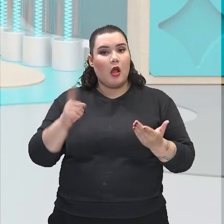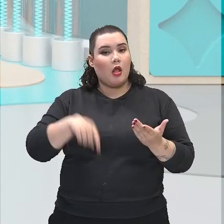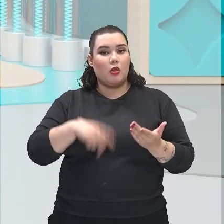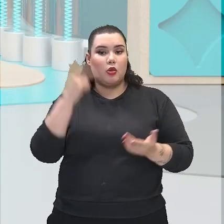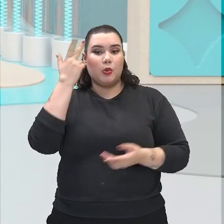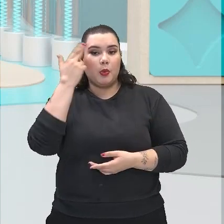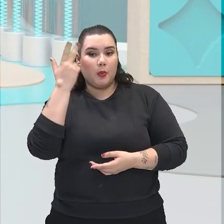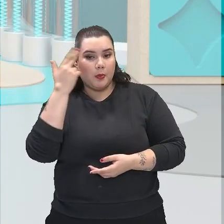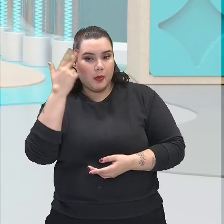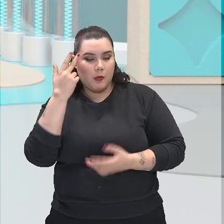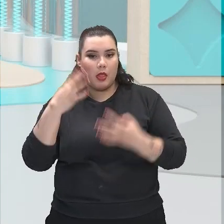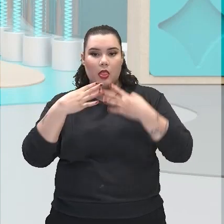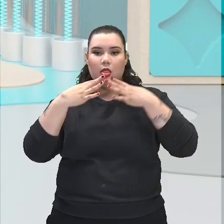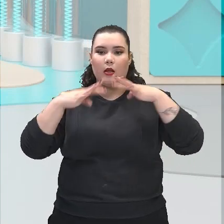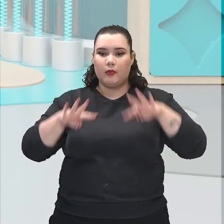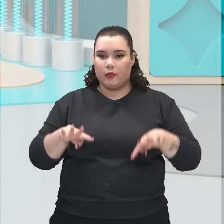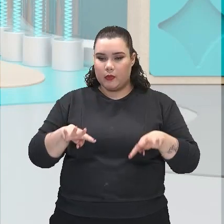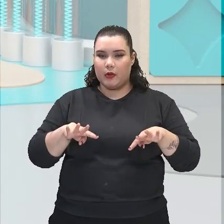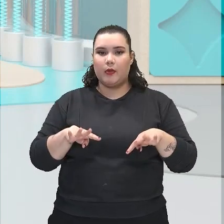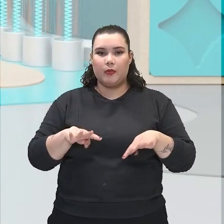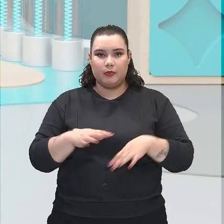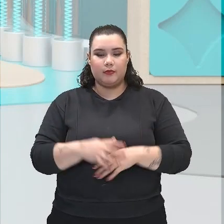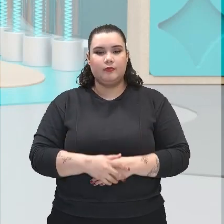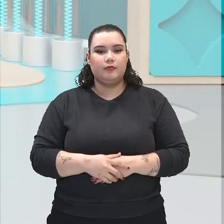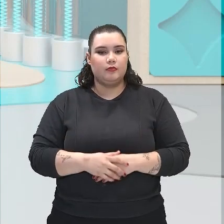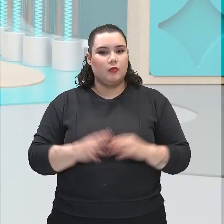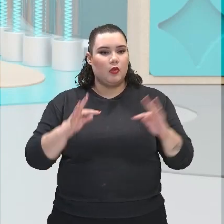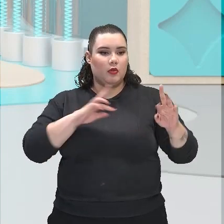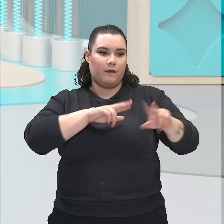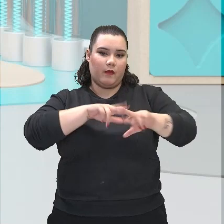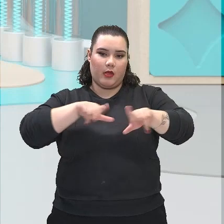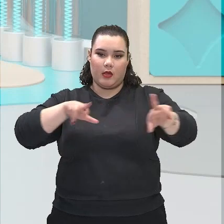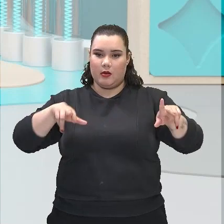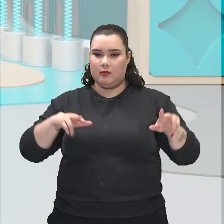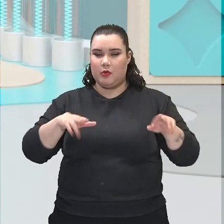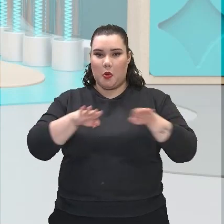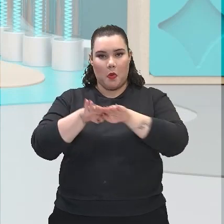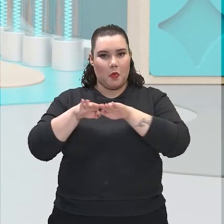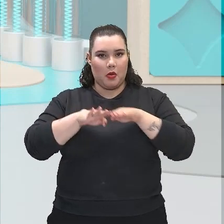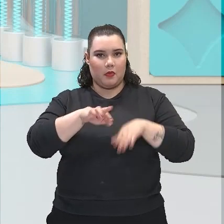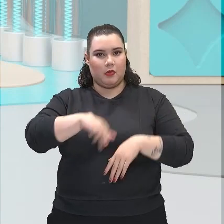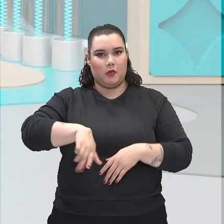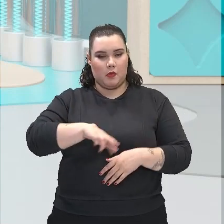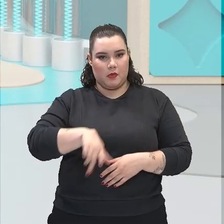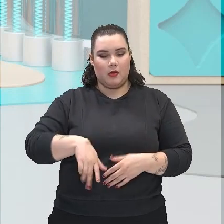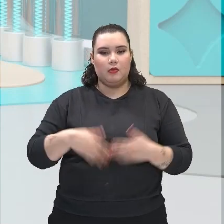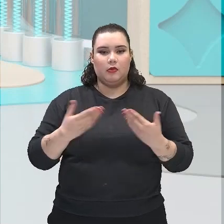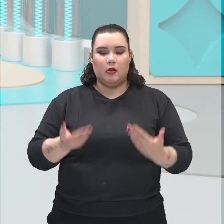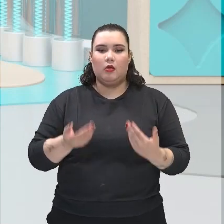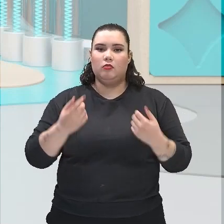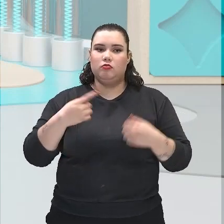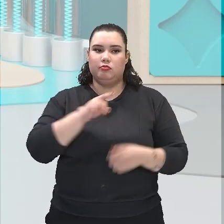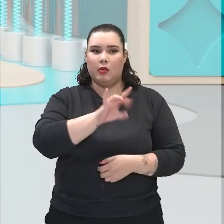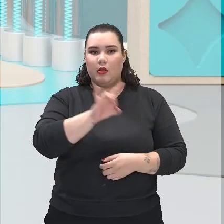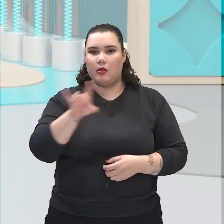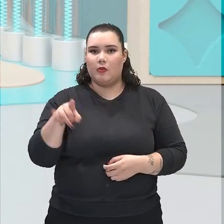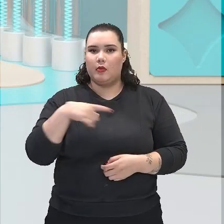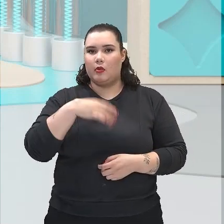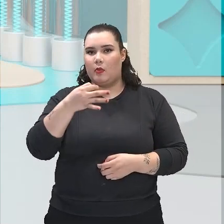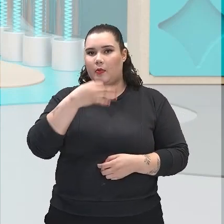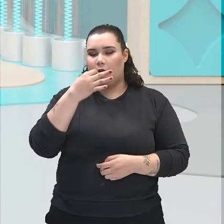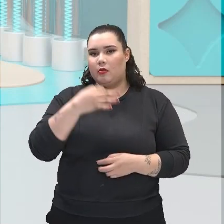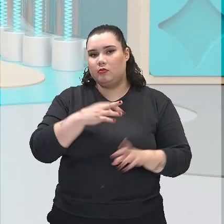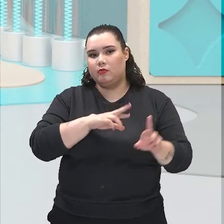e isso faz parte também da natureza humana. Todos somos diferentes, então todos podemos ter ideias e